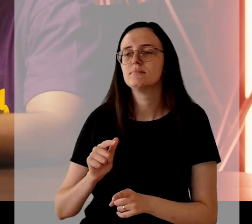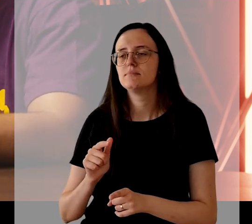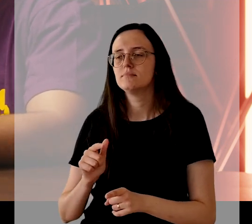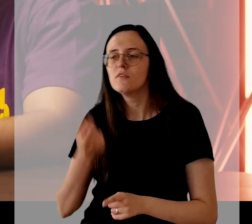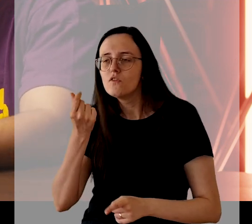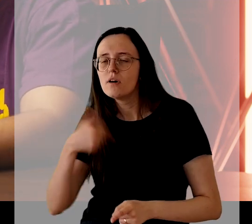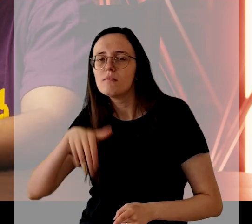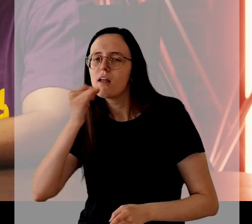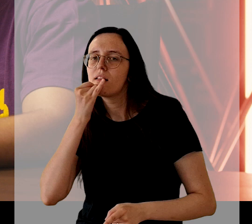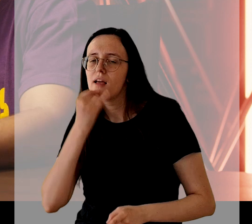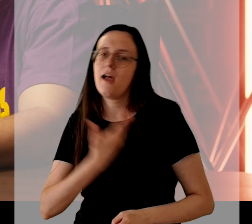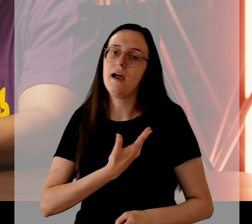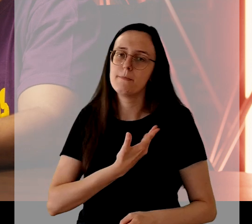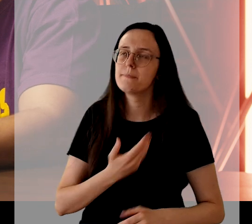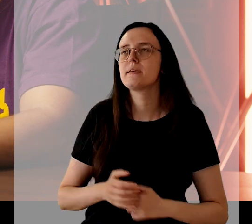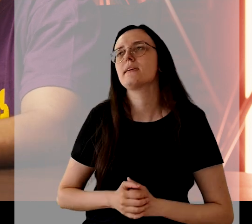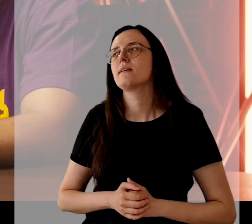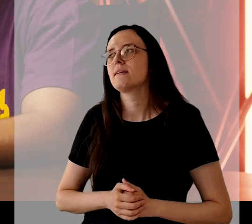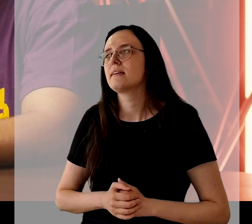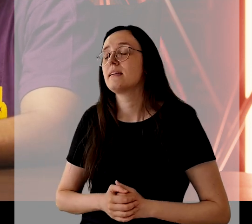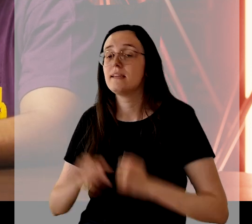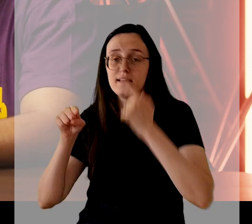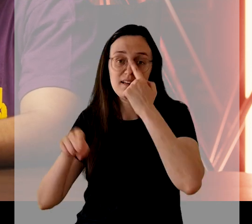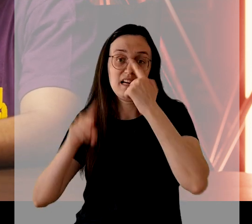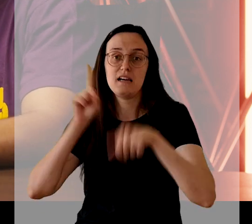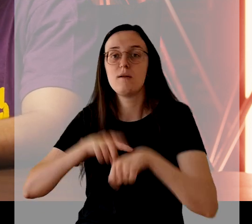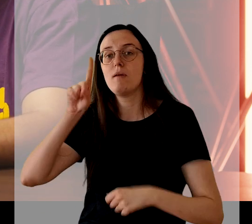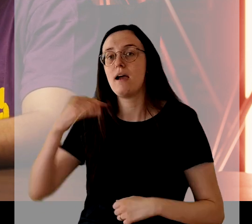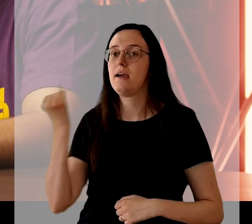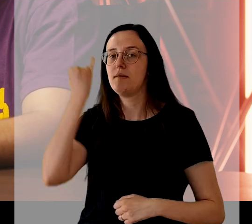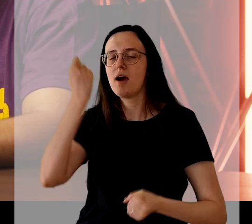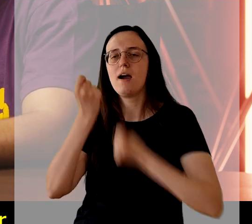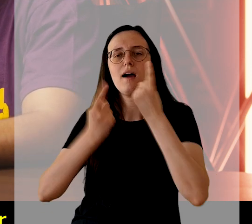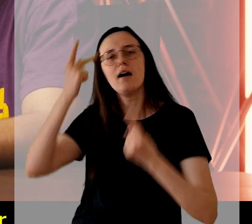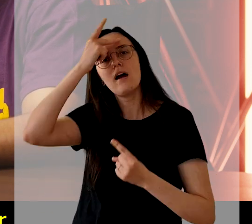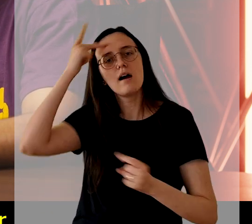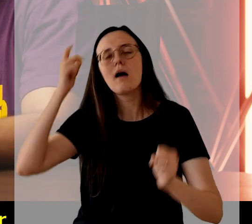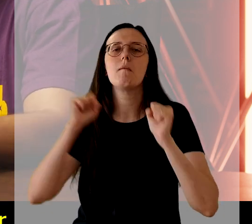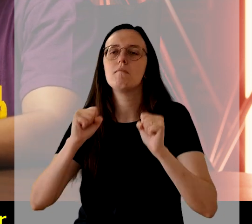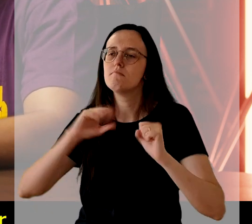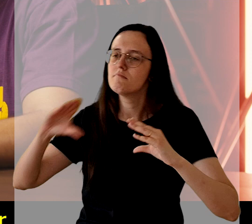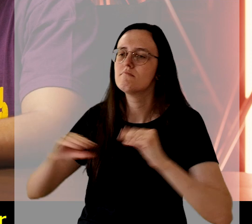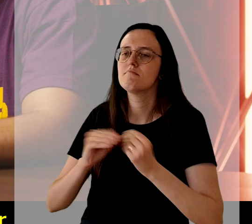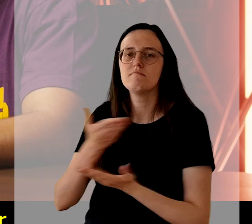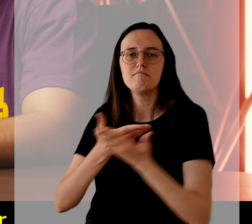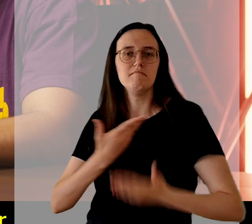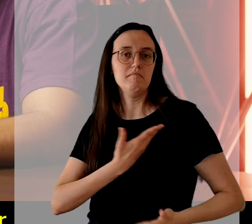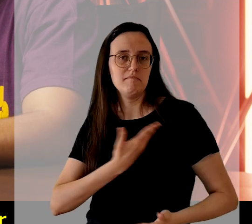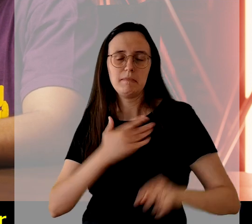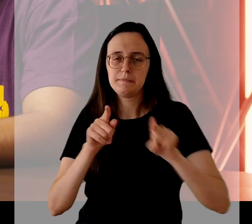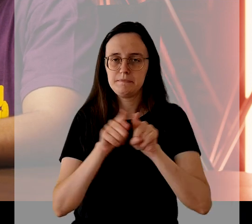alugando por um valor mais simbólico de um amigo. E nesse momento foi muito importante, algumas pessoas que puderam